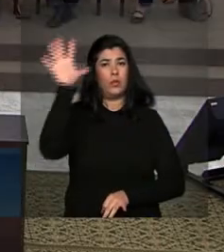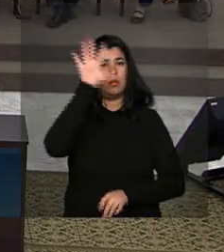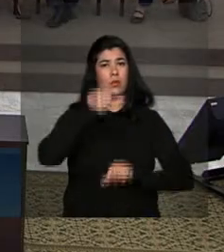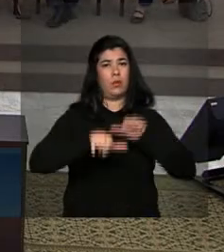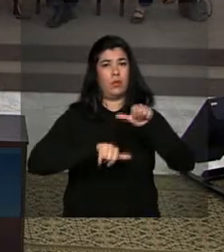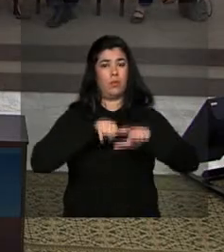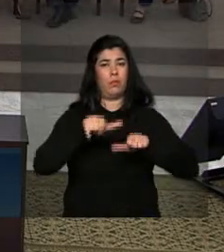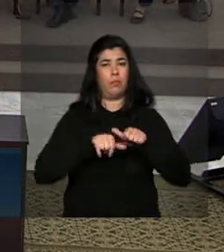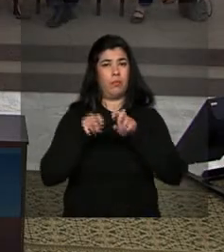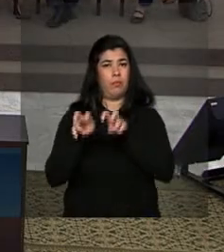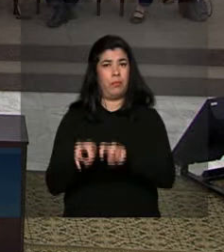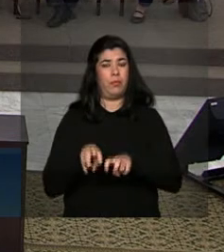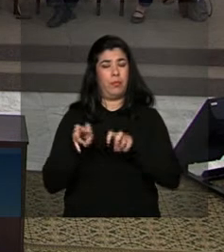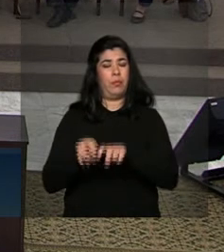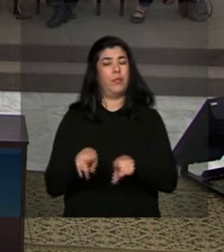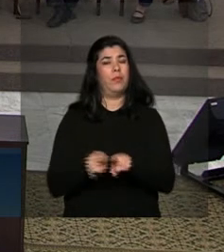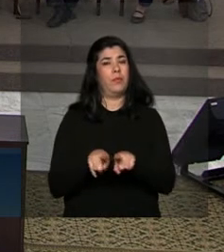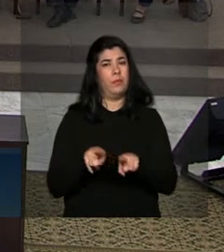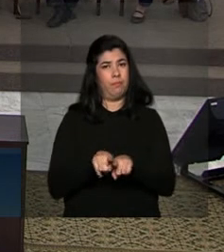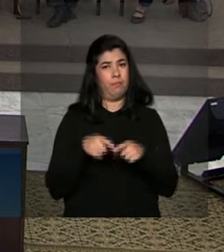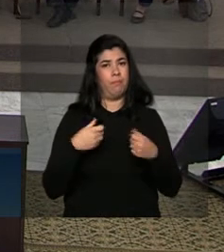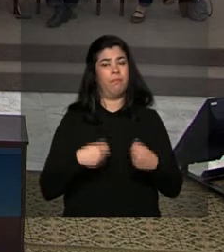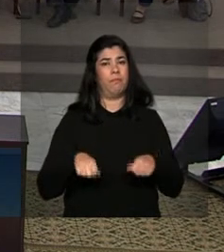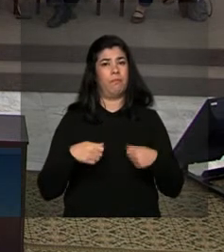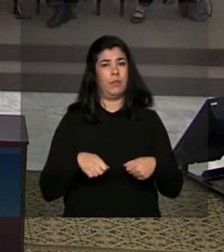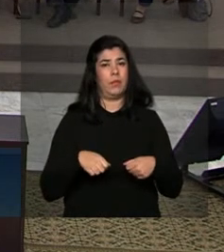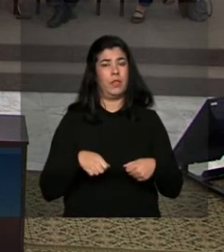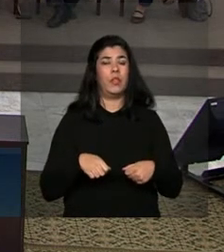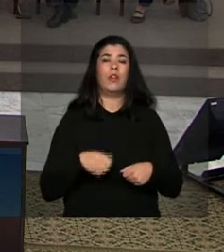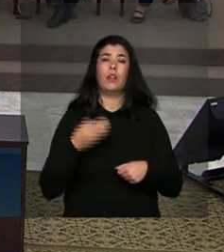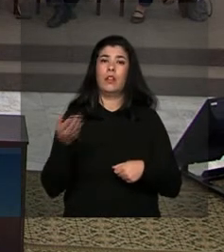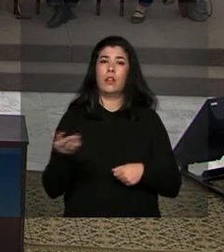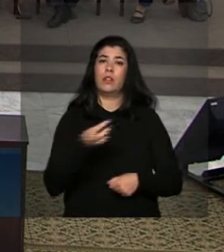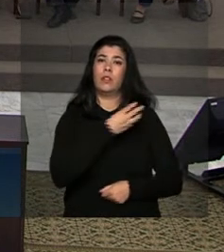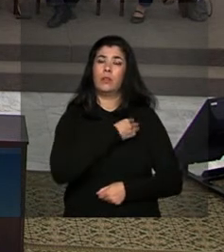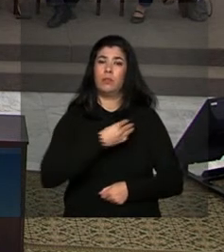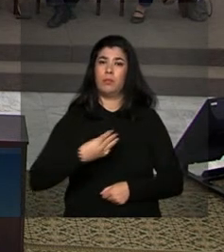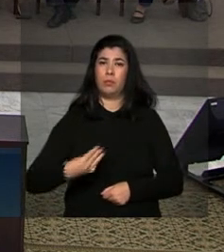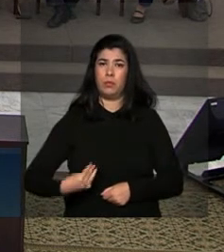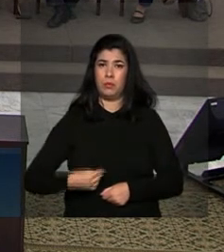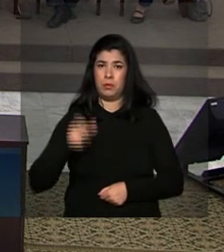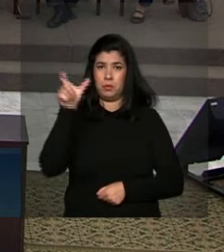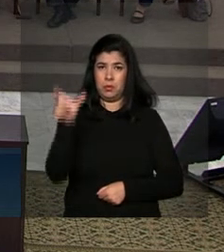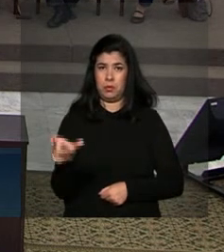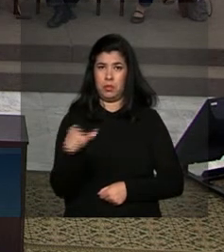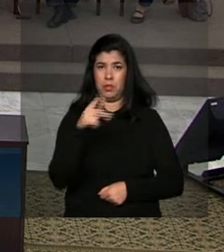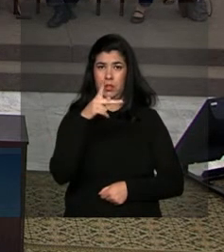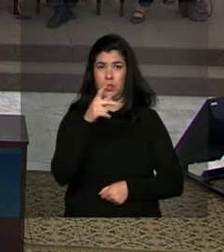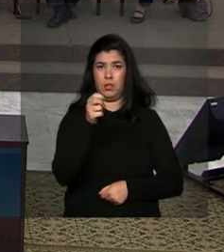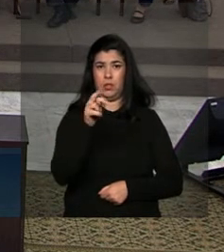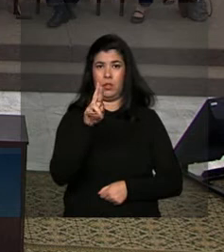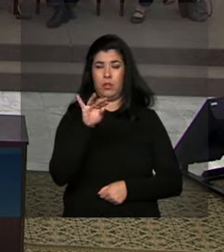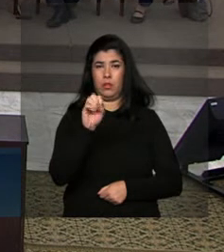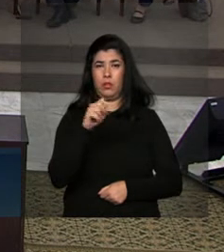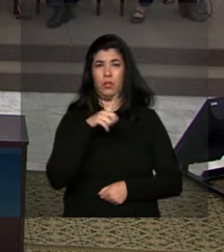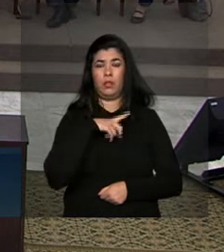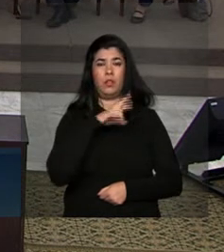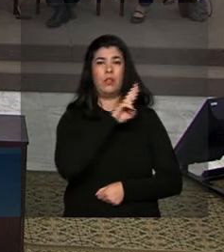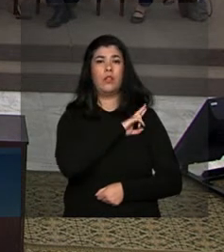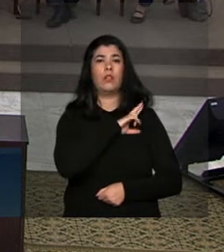E como se não bastasse, o Patrus tem a responsabilidade de em 30